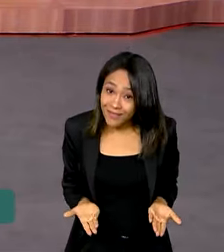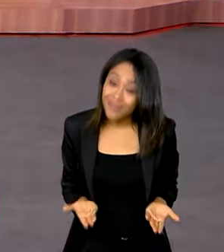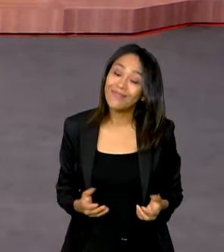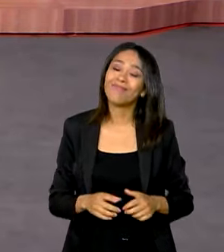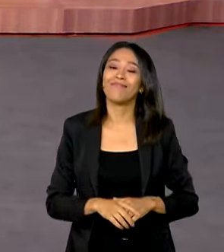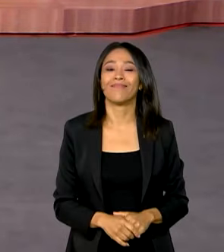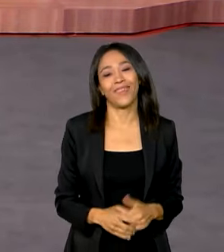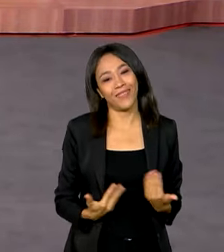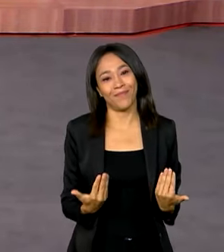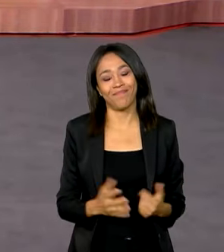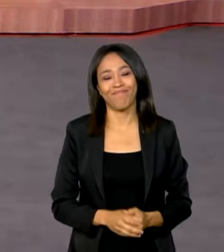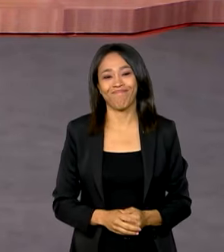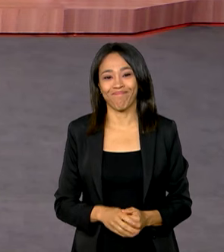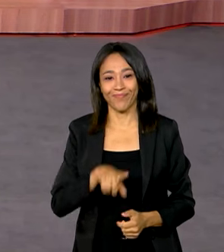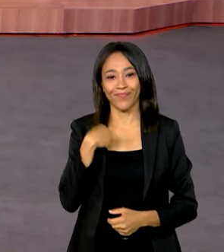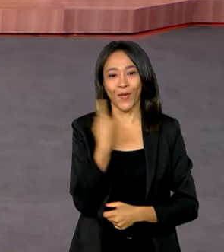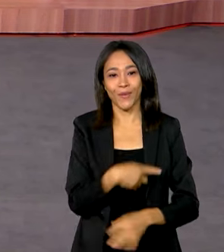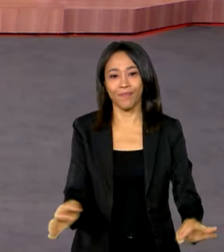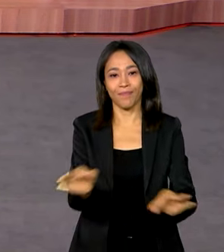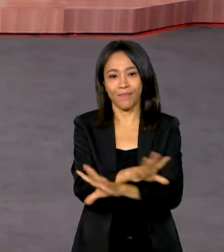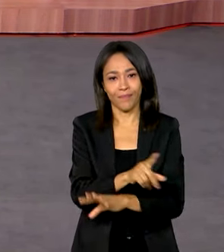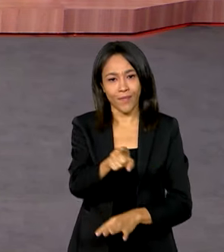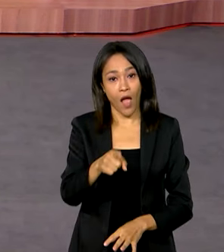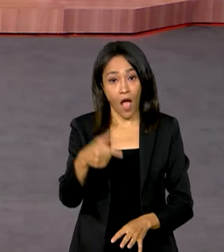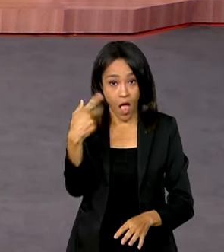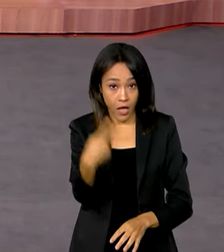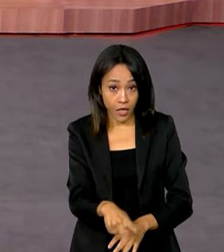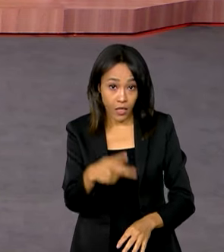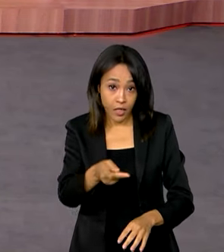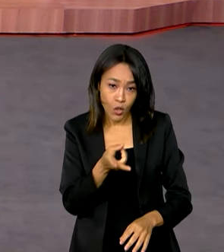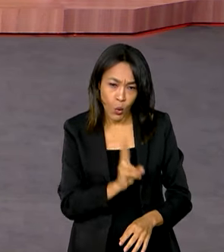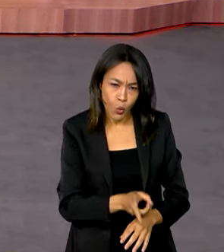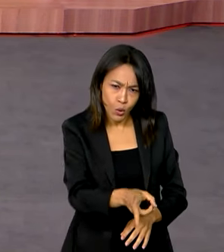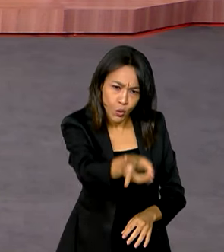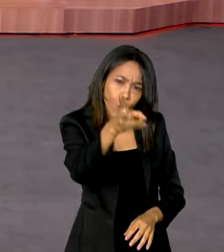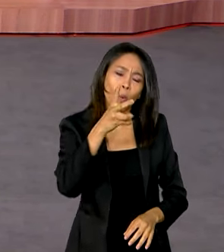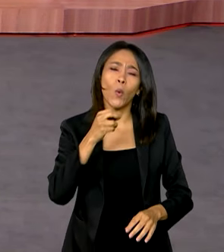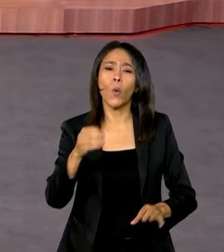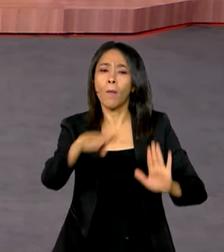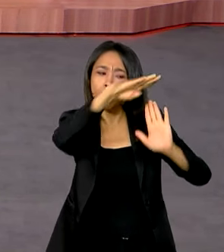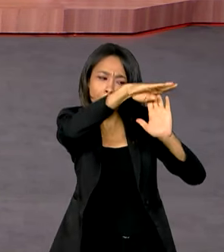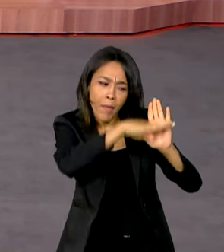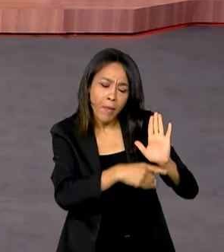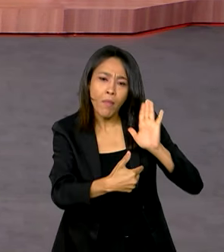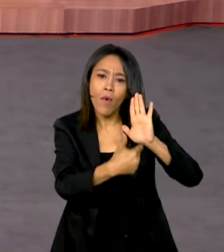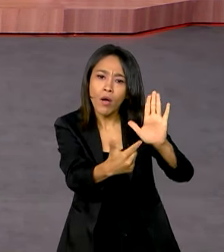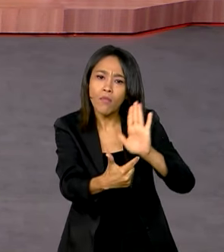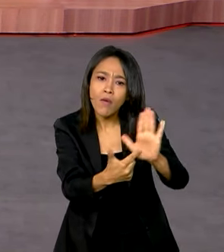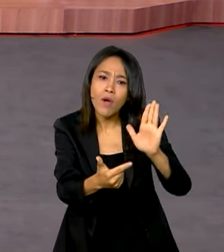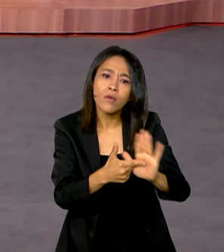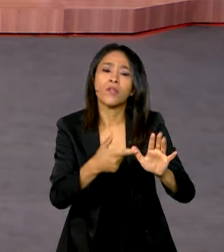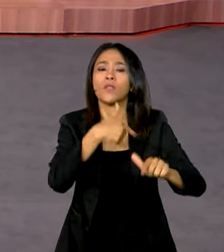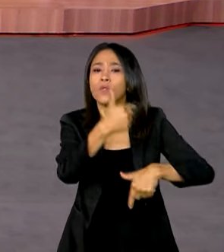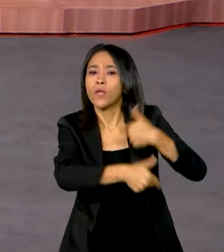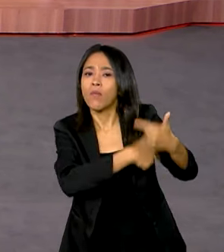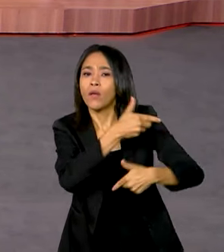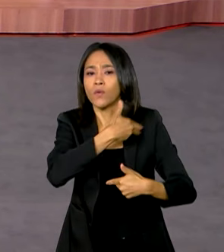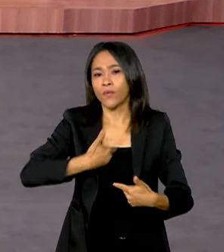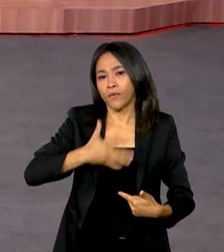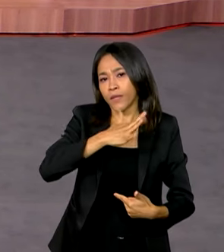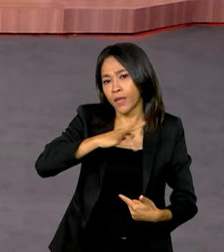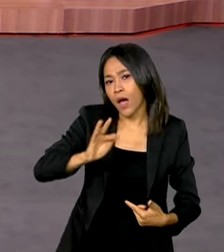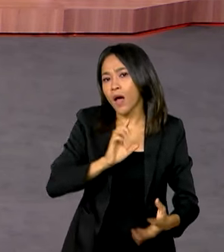E é isso. O Brasil em Dia fica por aqui, mas o Canal GOV segue com a programação, mostrando todas as ações do governo federal,